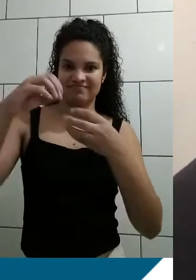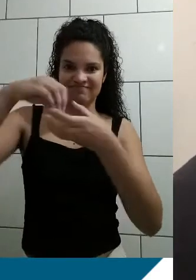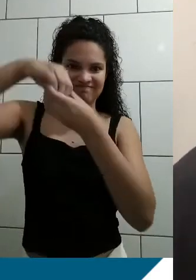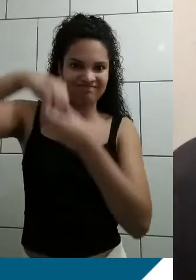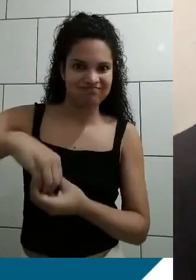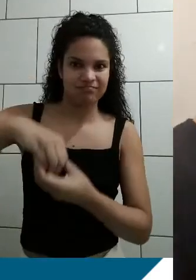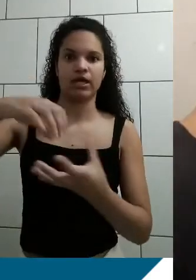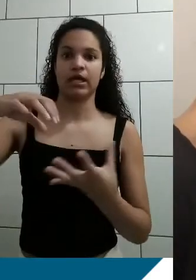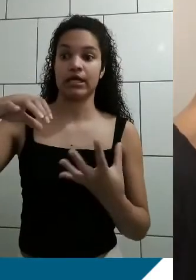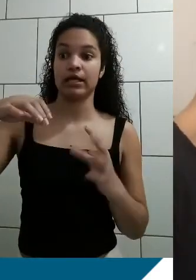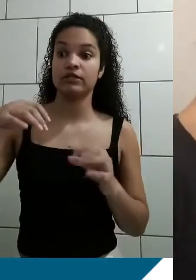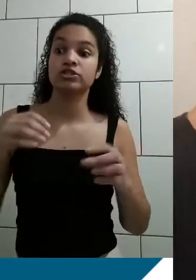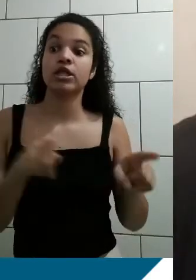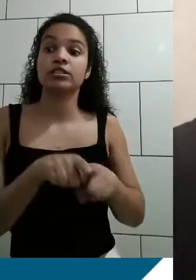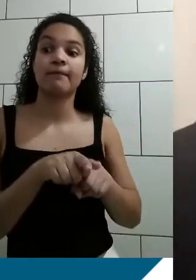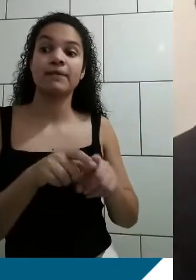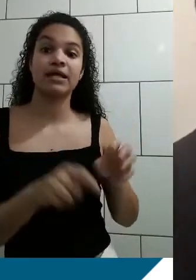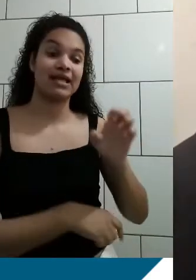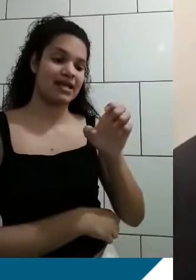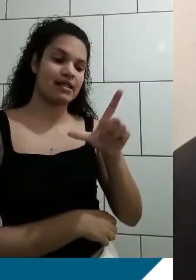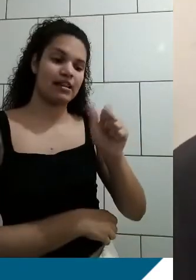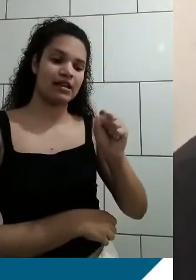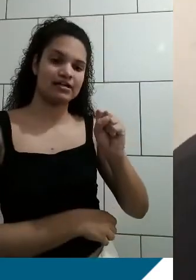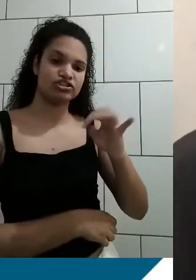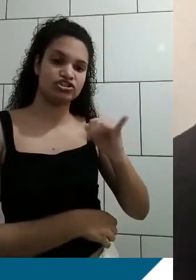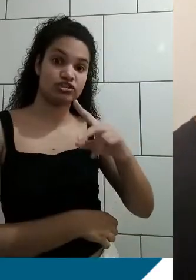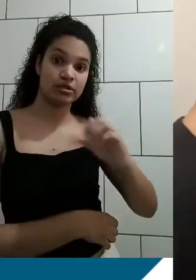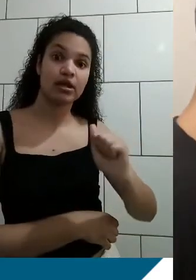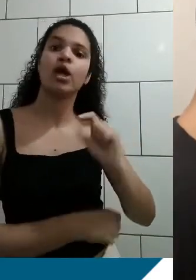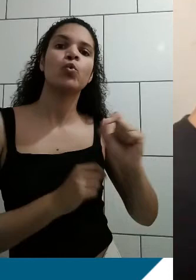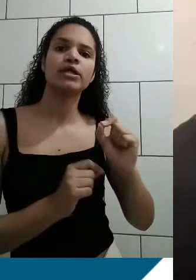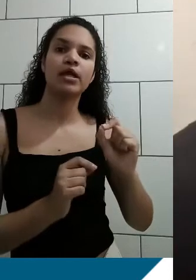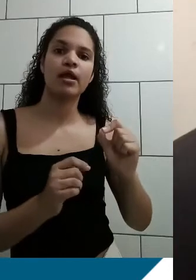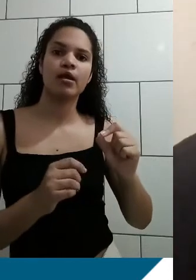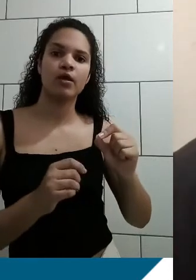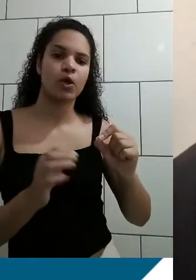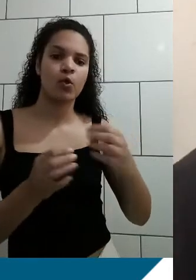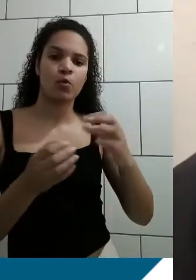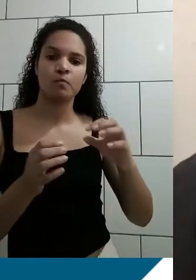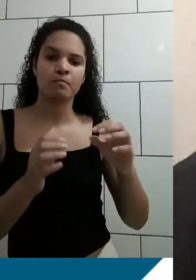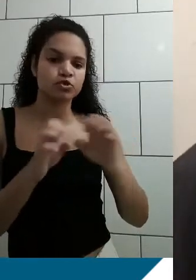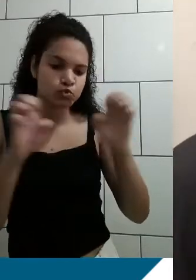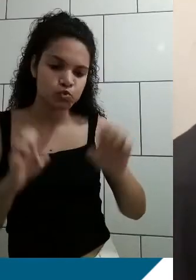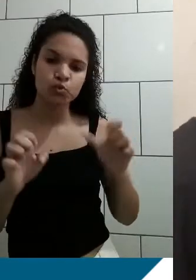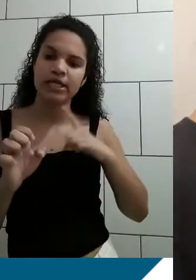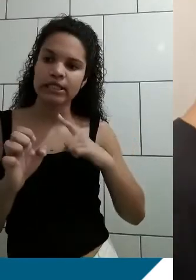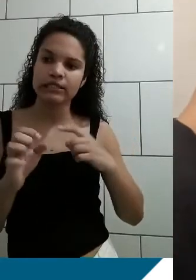corpos elásticos. E energia cinética, tá? Que está relacionada aí ao movimento, né? Então, repare que a expressão tem a ver com a